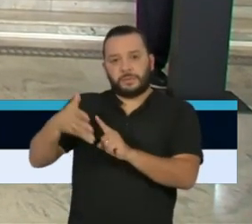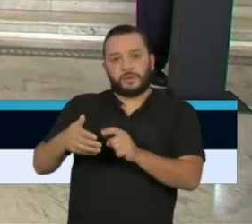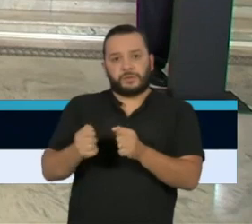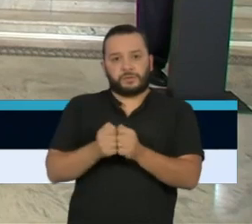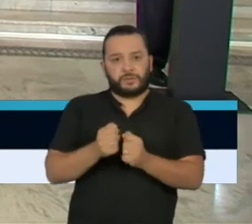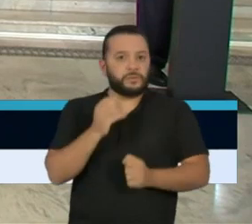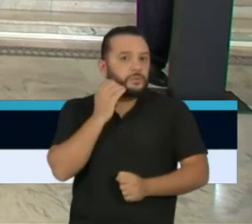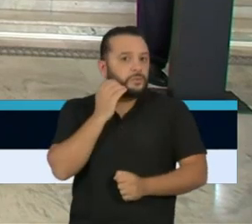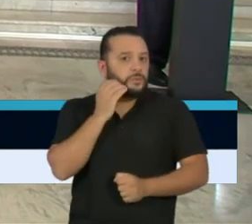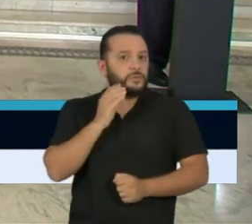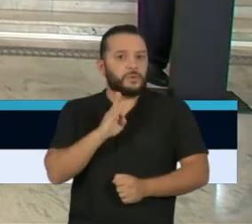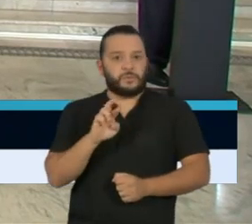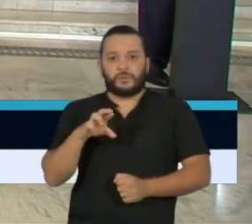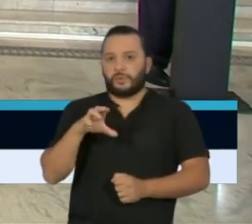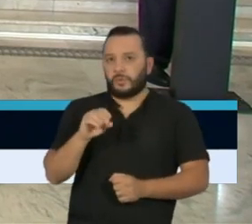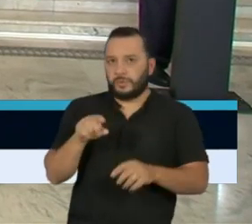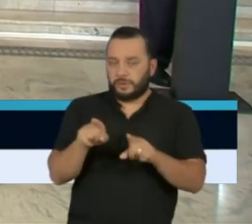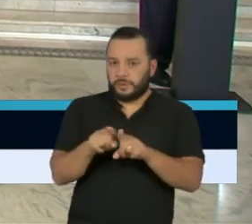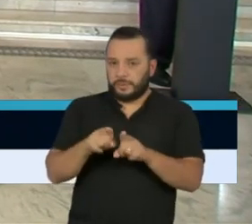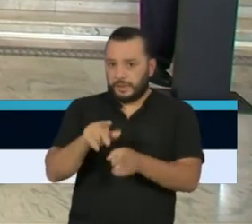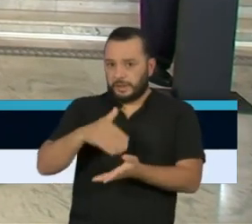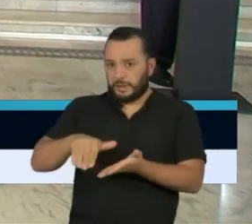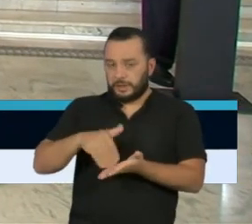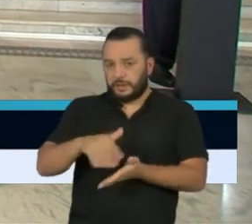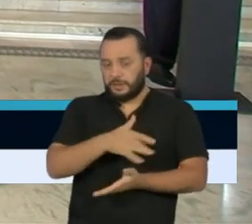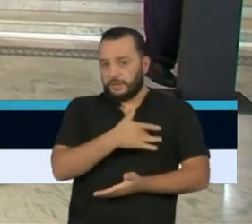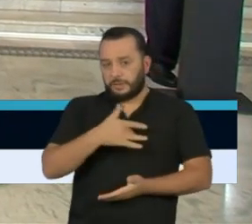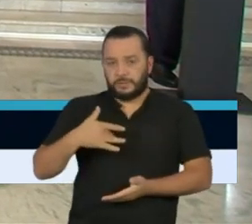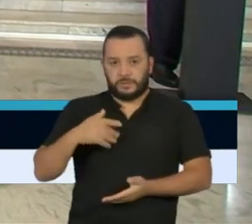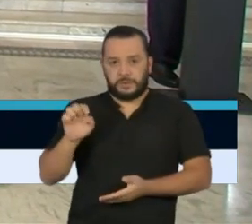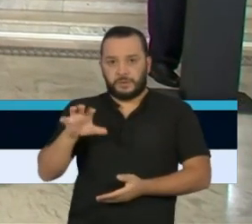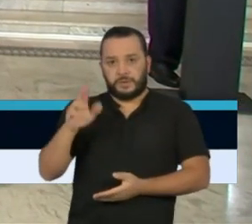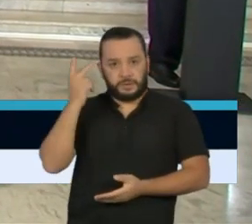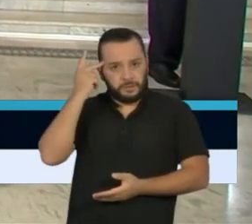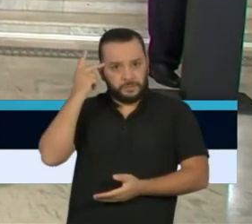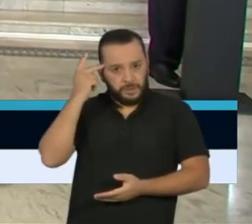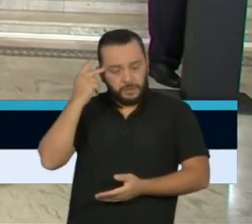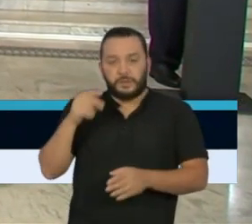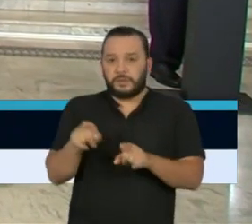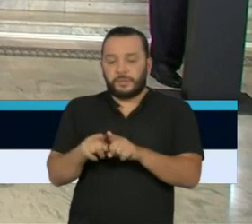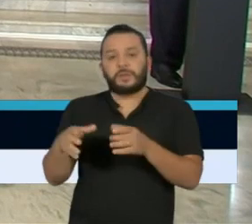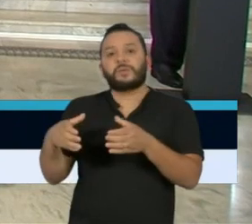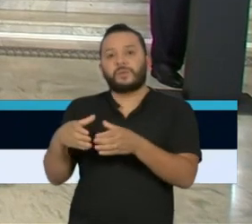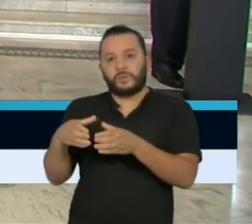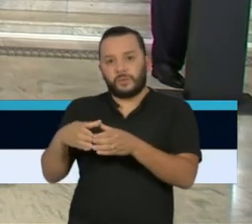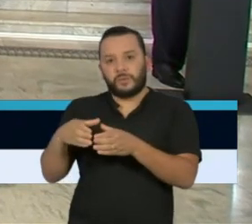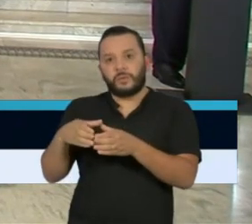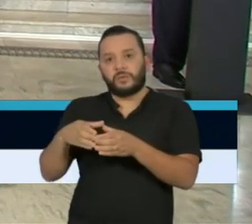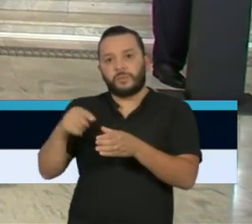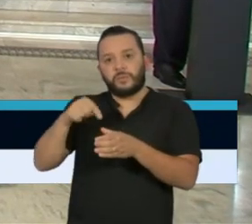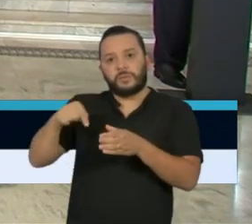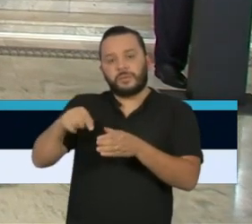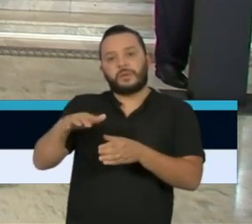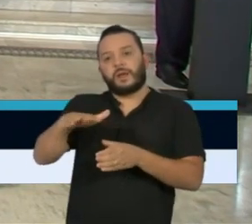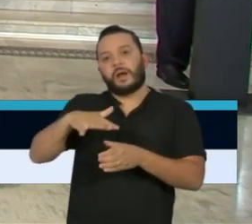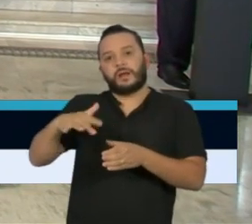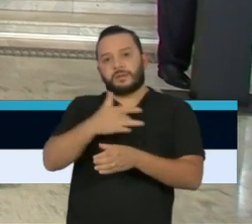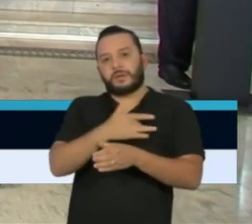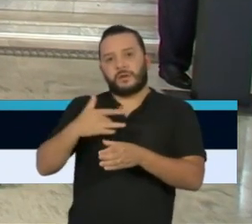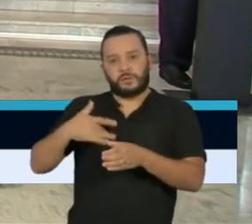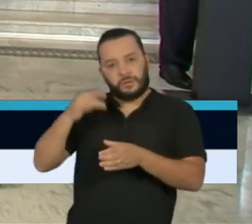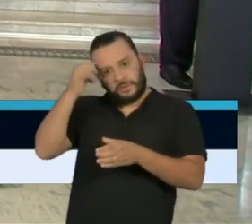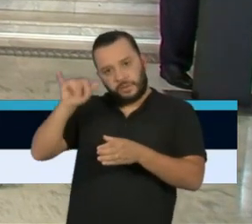Bruno Covas, do secretário da Saúde do Estado de São Paulo, integrante do Comitê de Saúde do